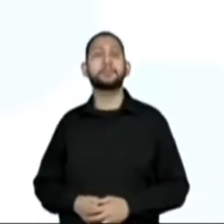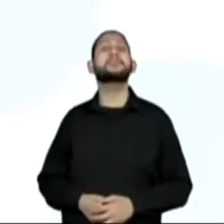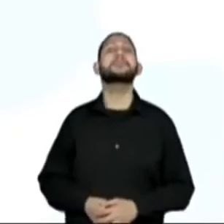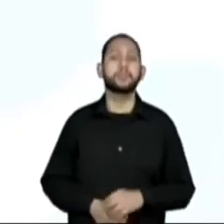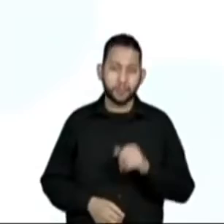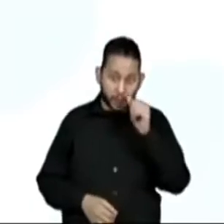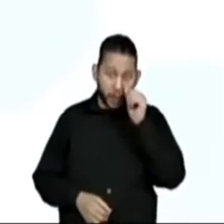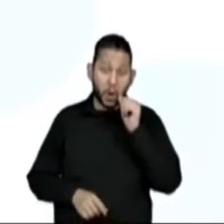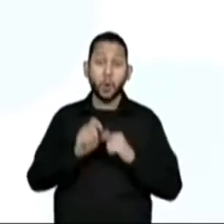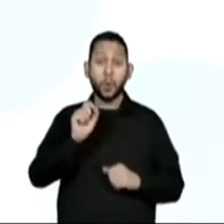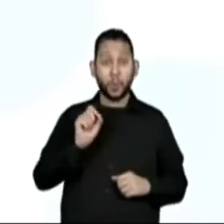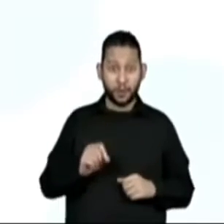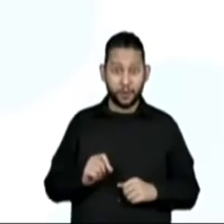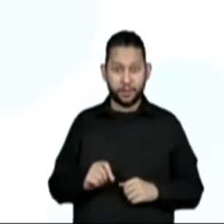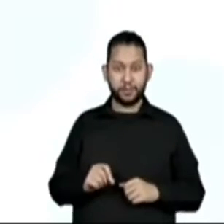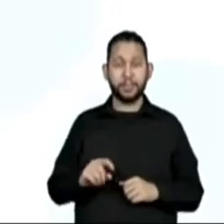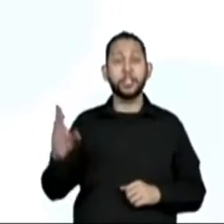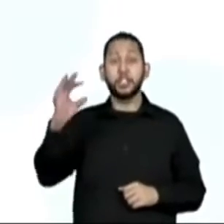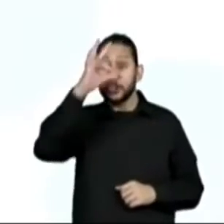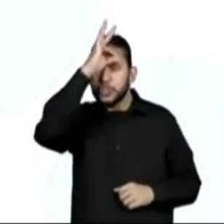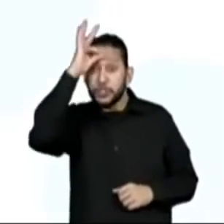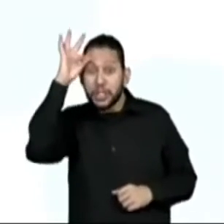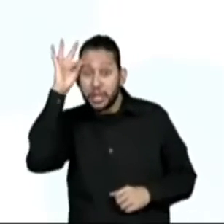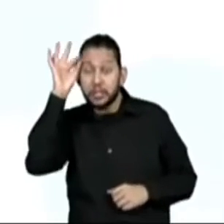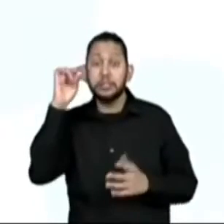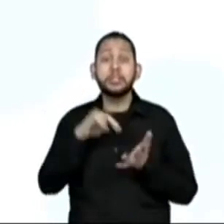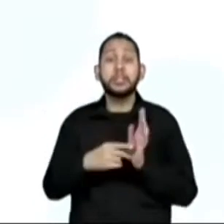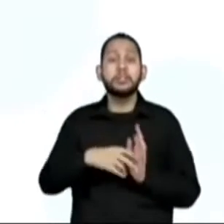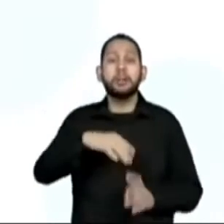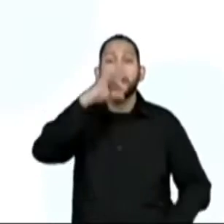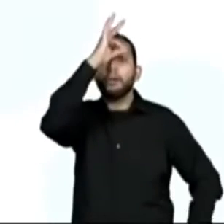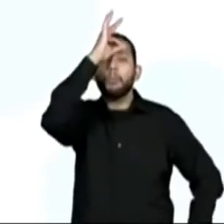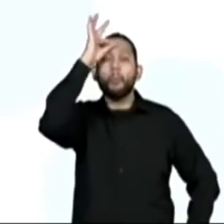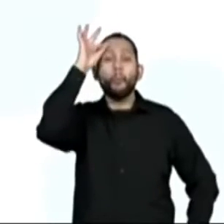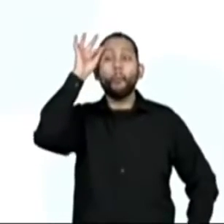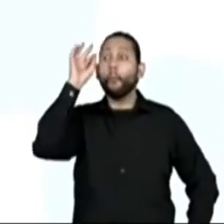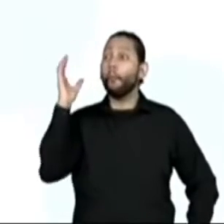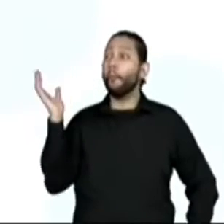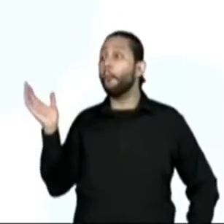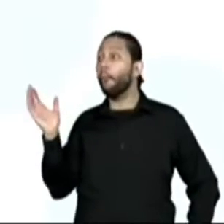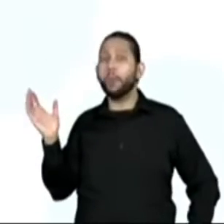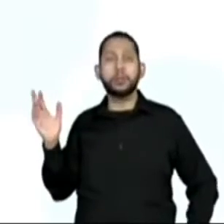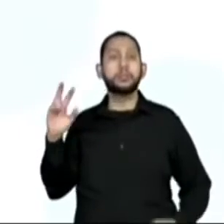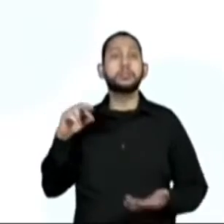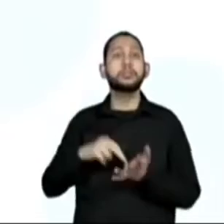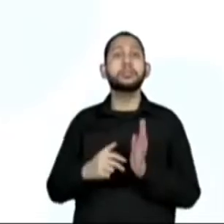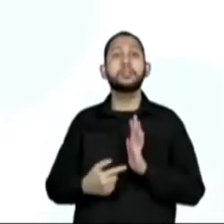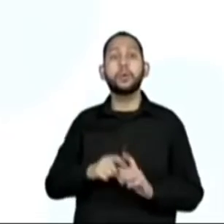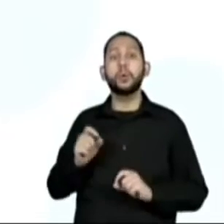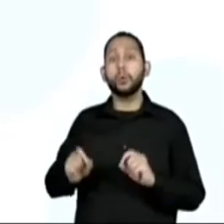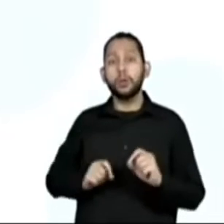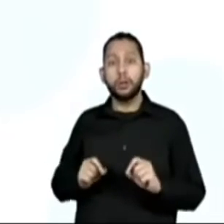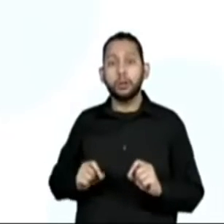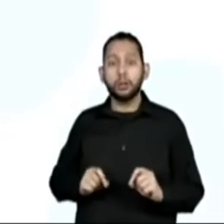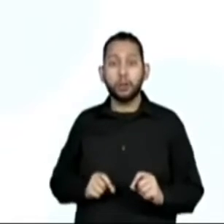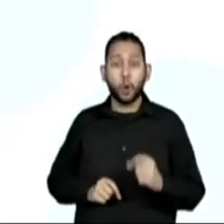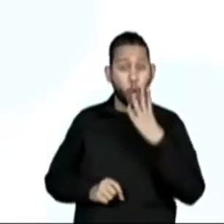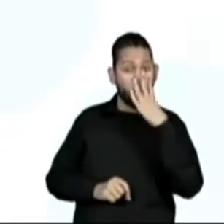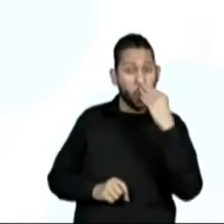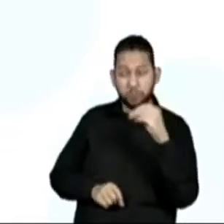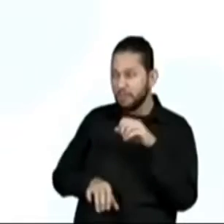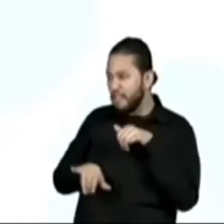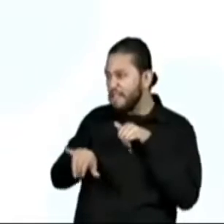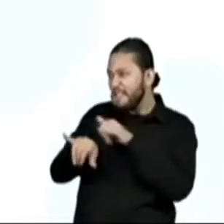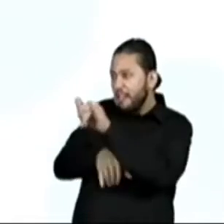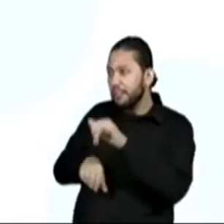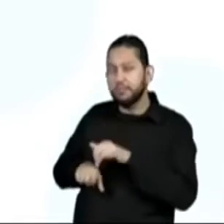enganada, fácil. Nós colocamos aqui um ingênua, né? Isso, ficou bem em cima da linha. Bem em cima da linha, né? O